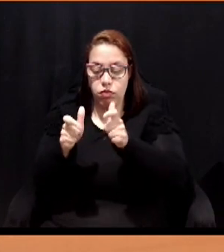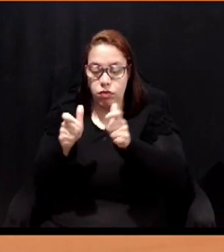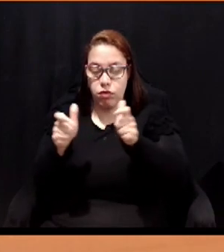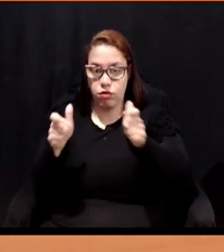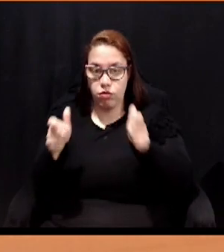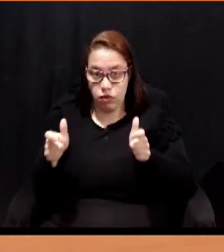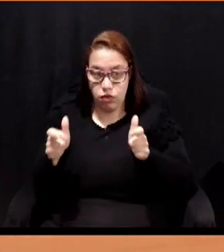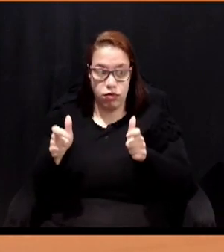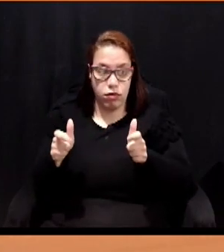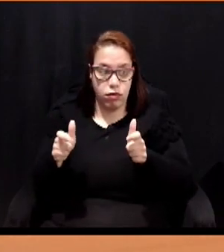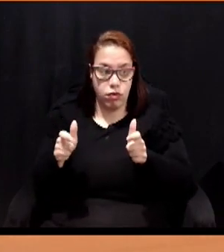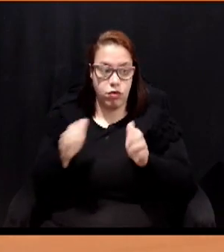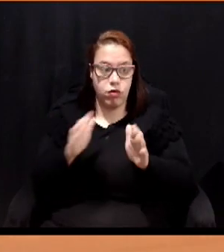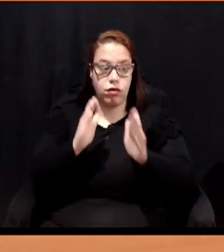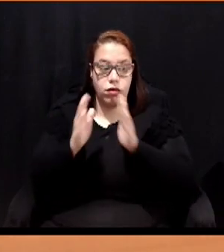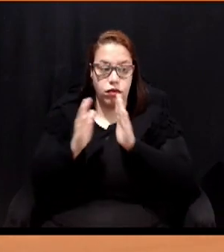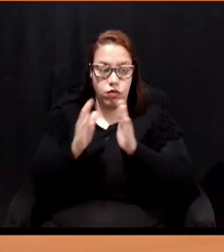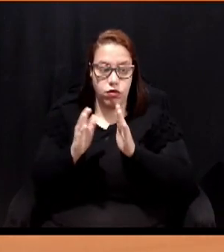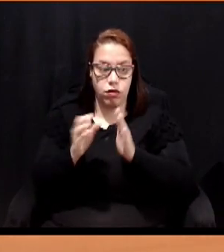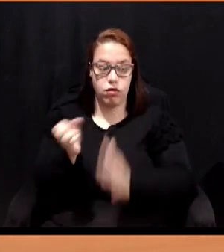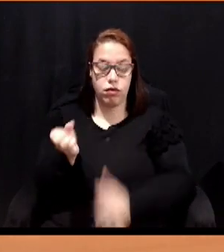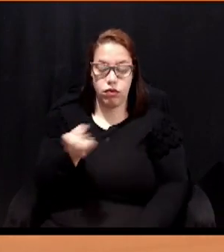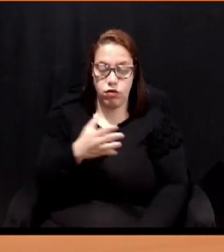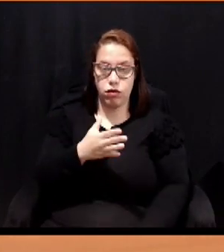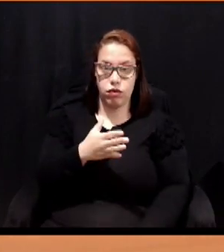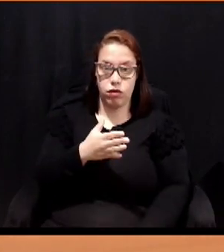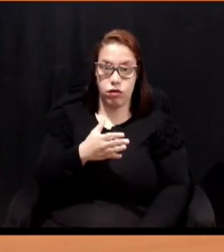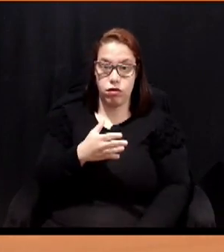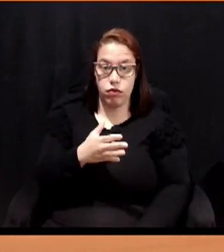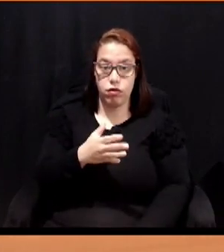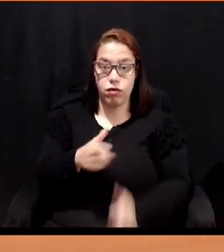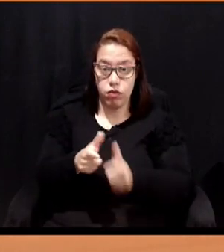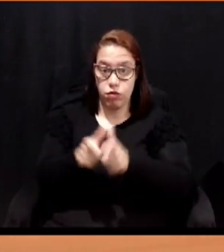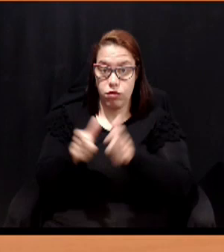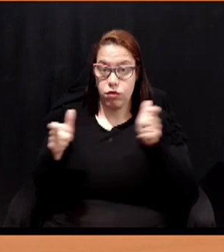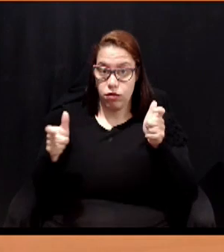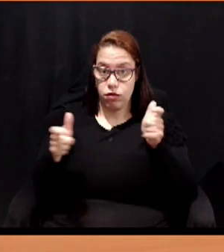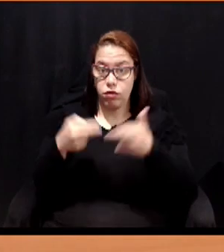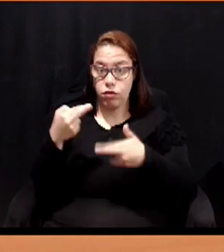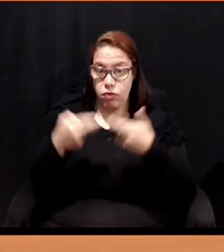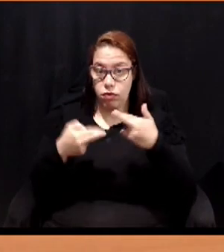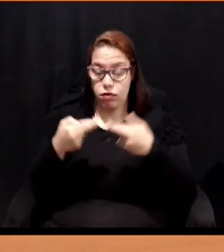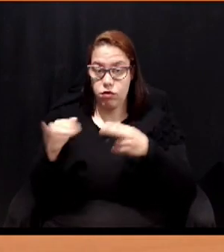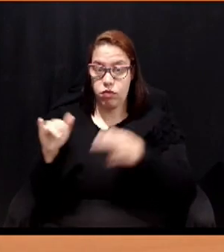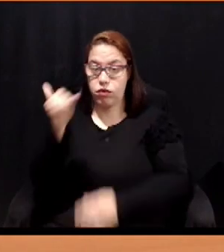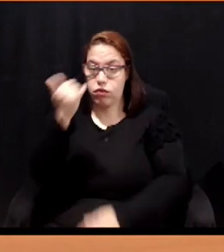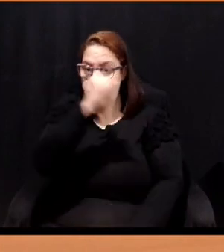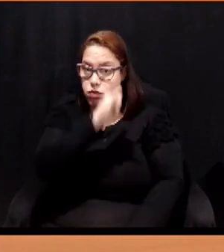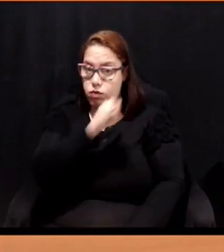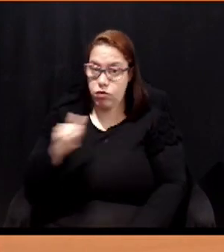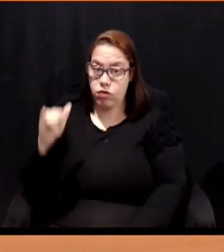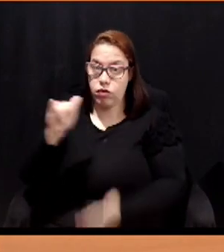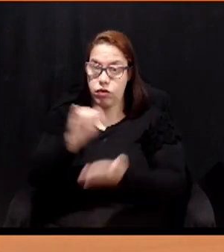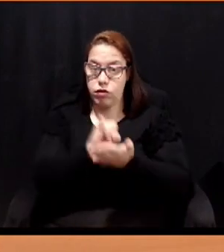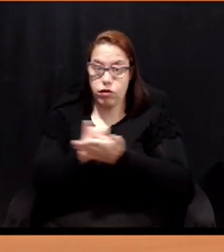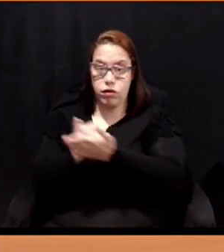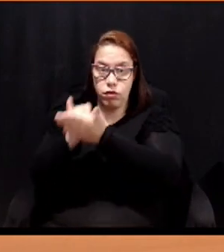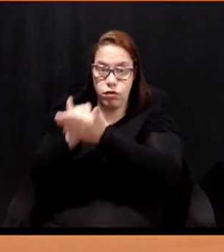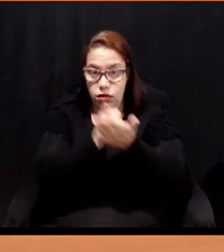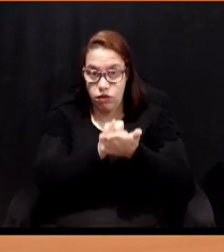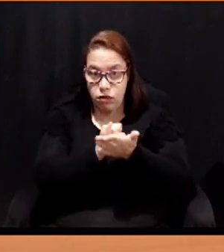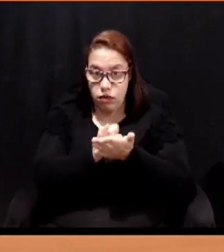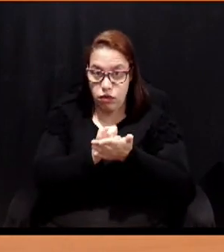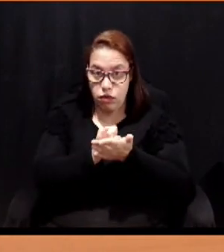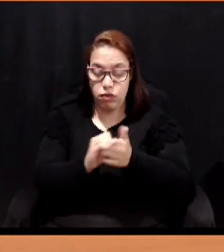período de novamente, dessa crescente, com relação aos voos internacionais, então a gente tem mais disponibilidade para carga, muitas